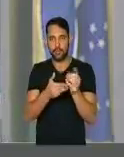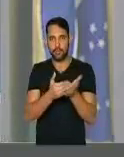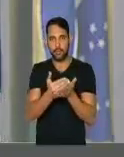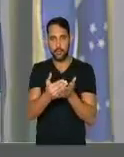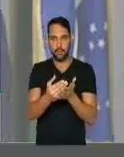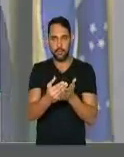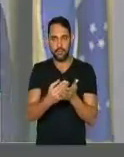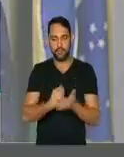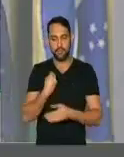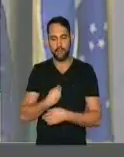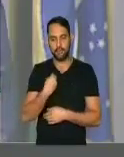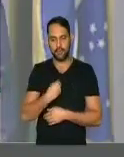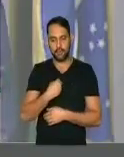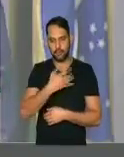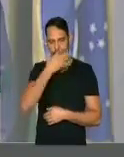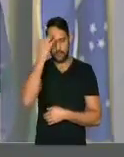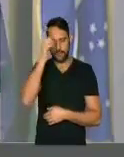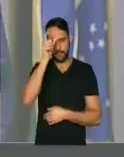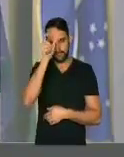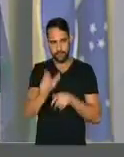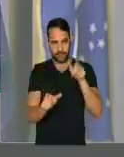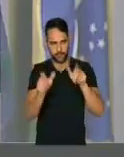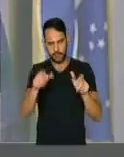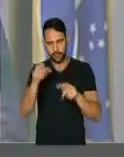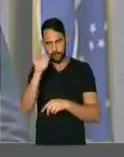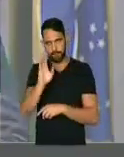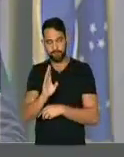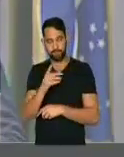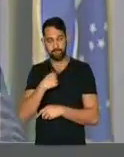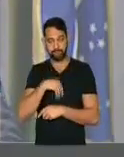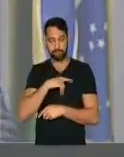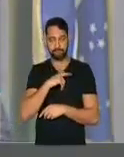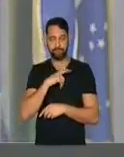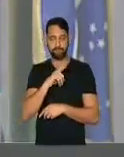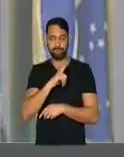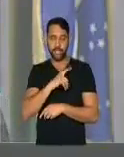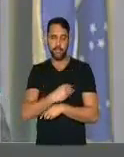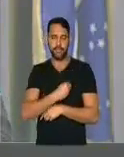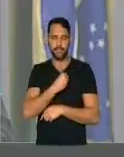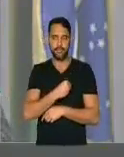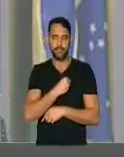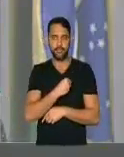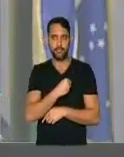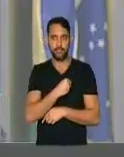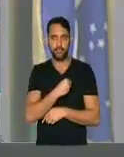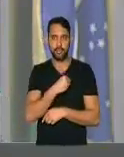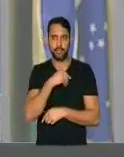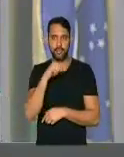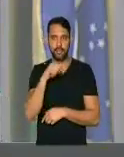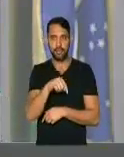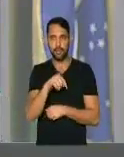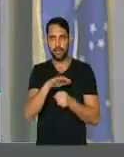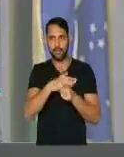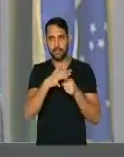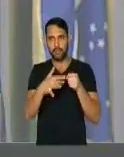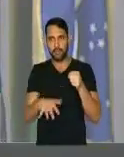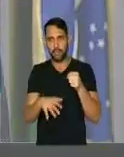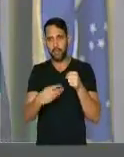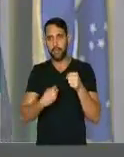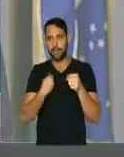no início da vida do cidadão. E nós tivemos aqui em